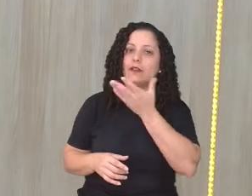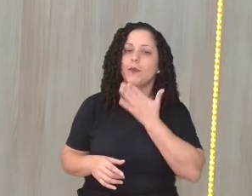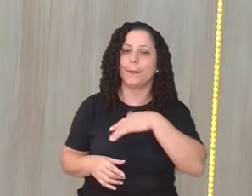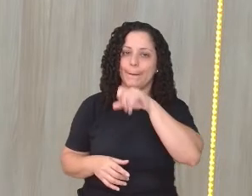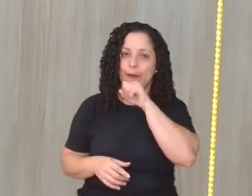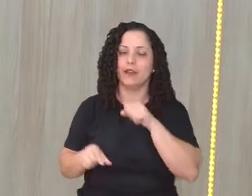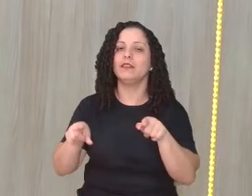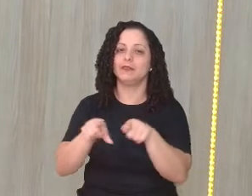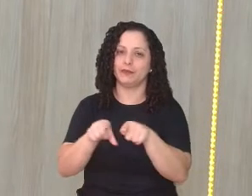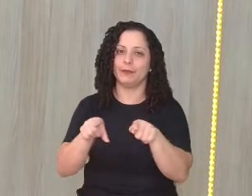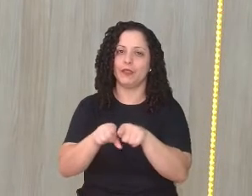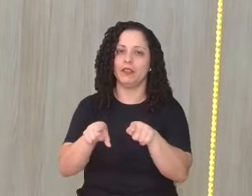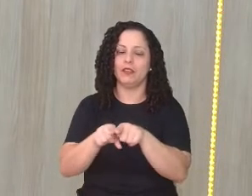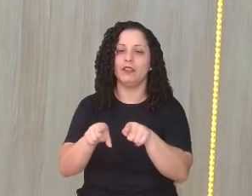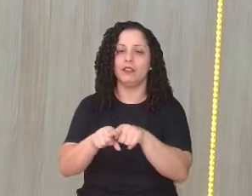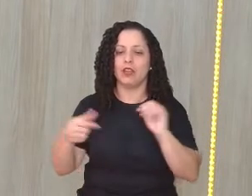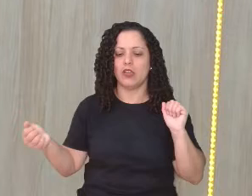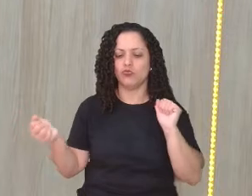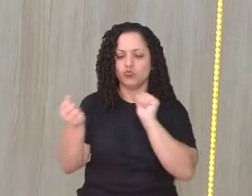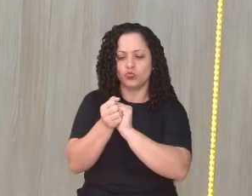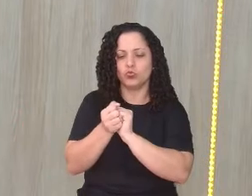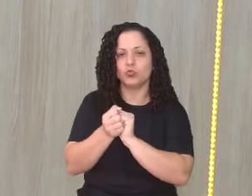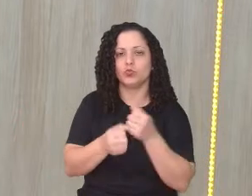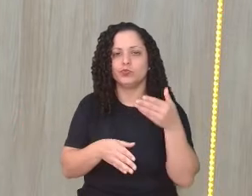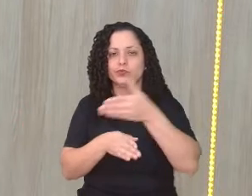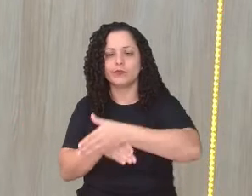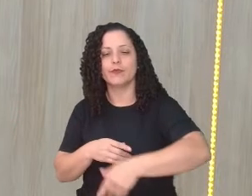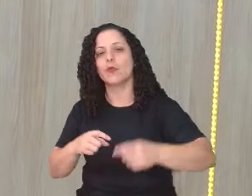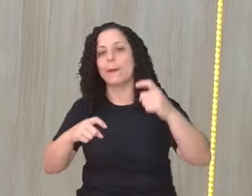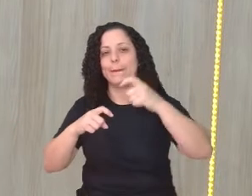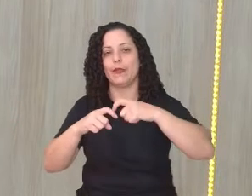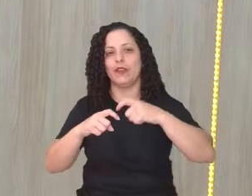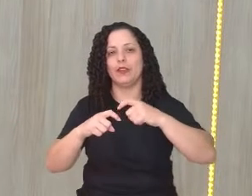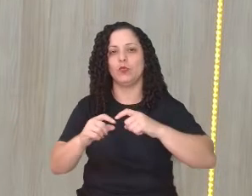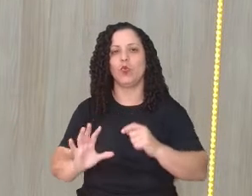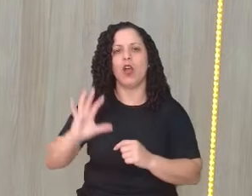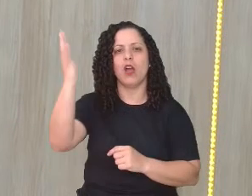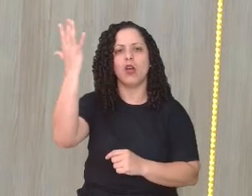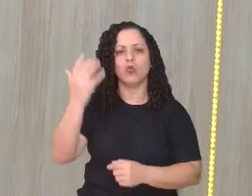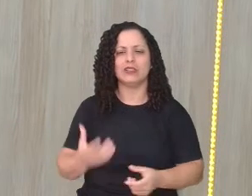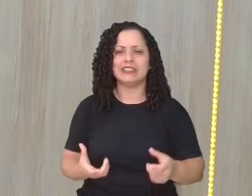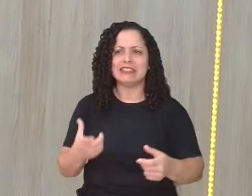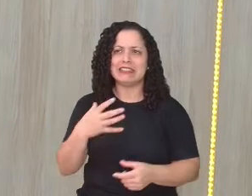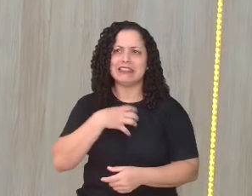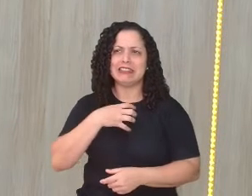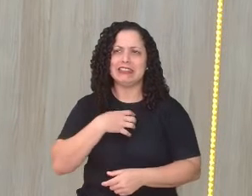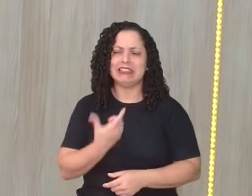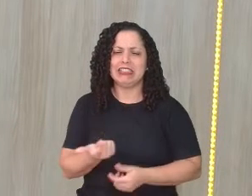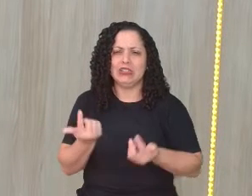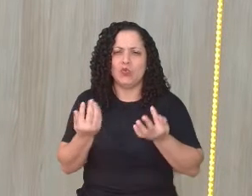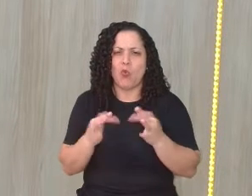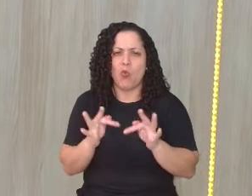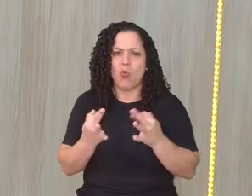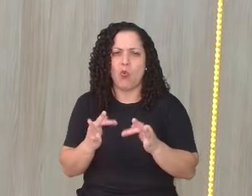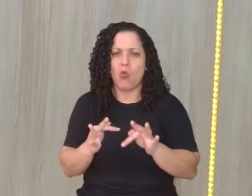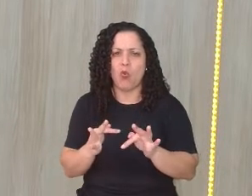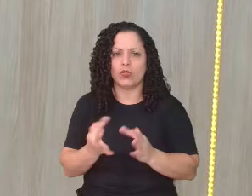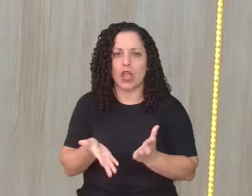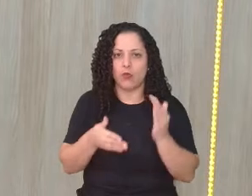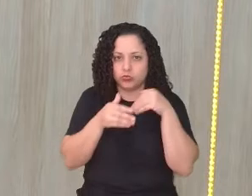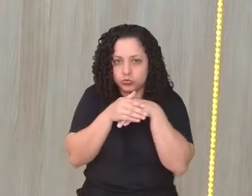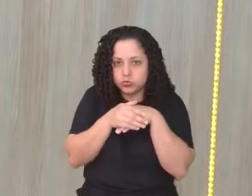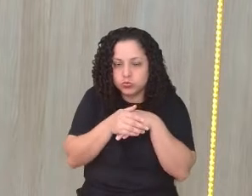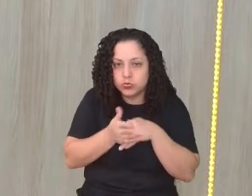não é, também, para que eles possam levar ao médico se acontecer algum incômodo, se alguém estiver sentindo. Não guardem nenhum